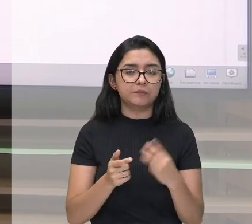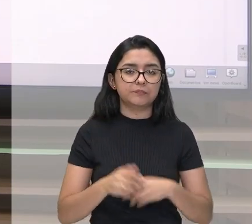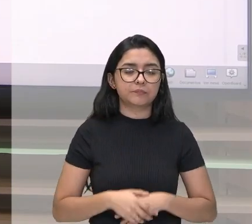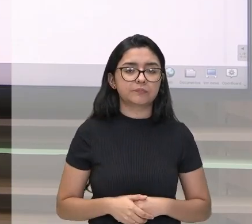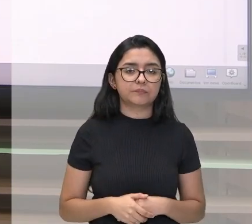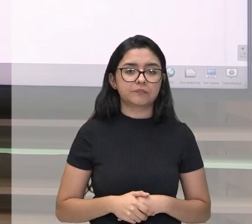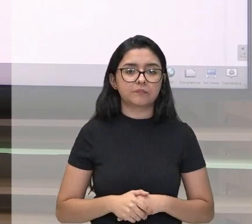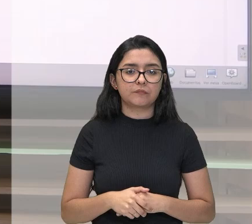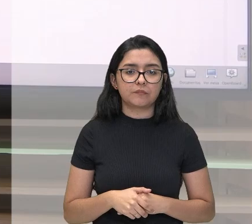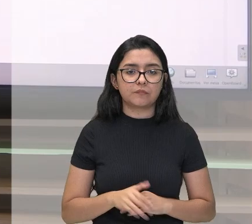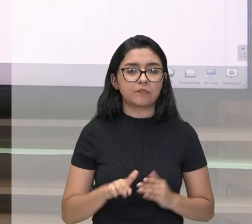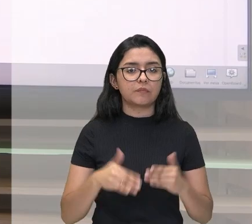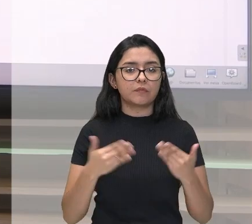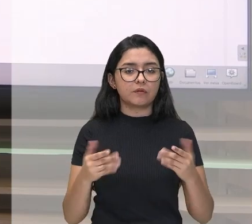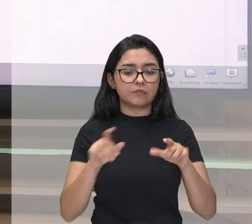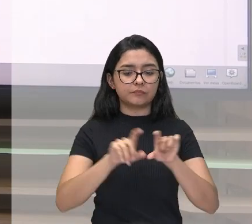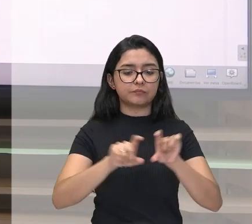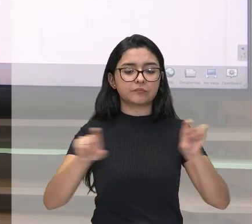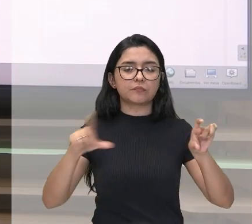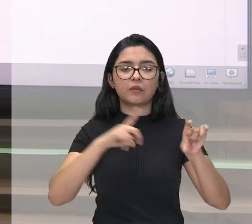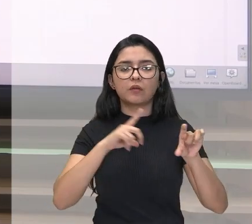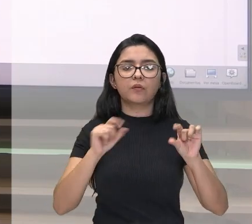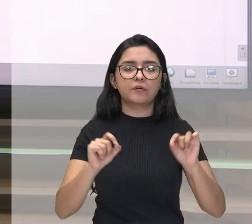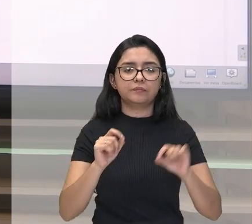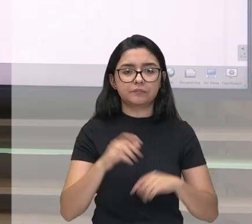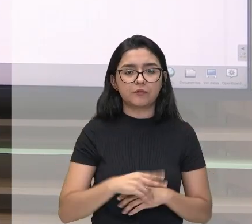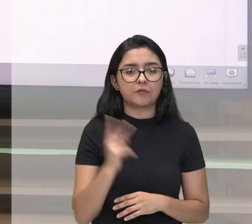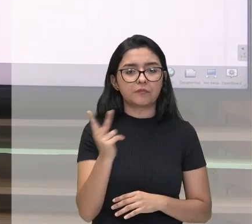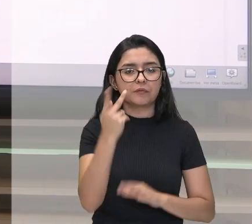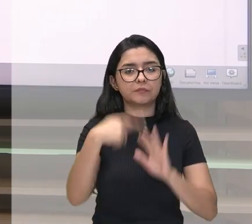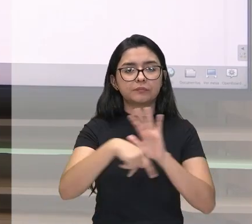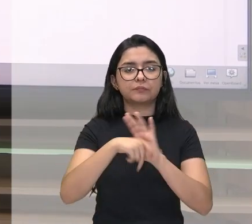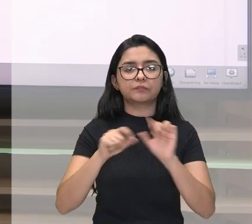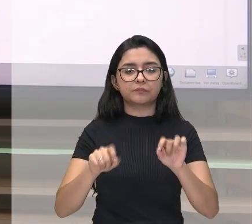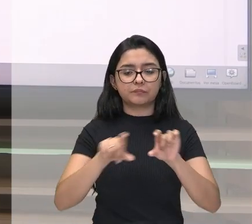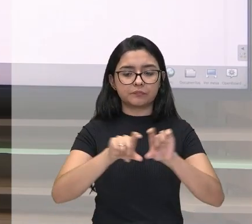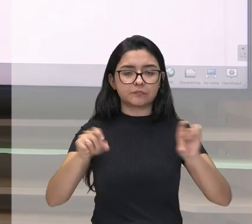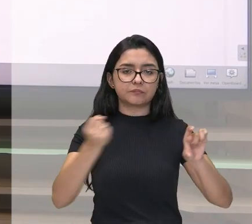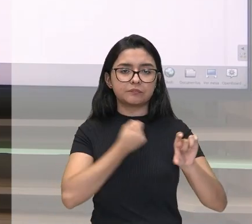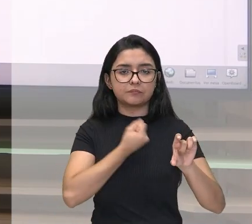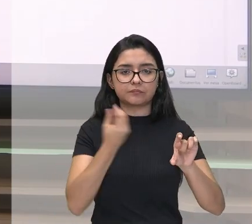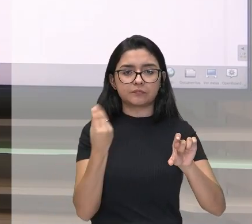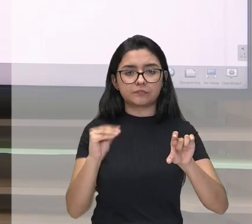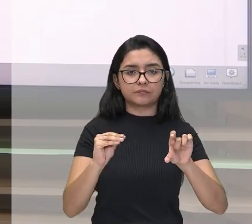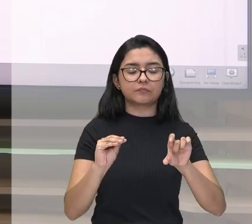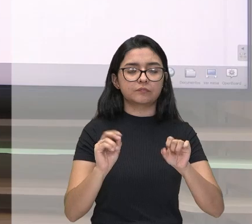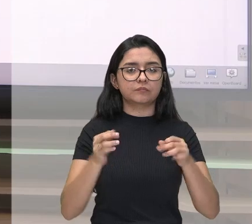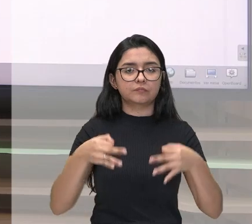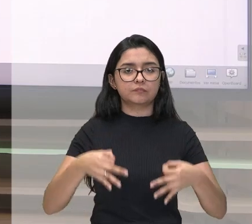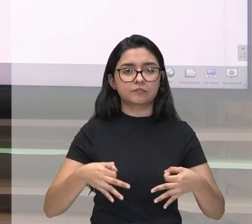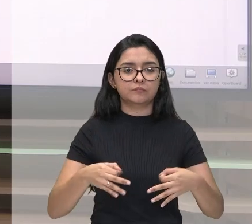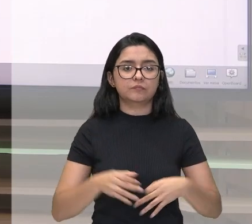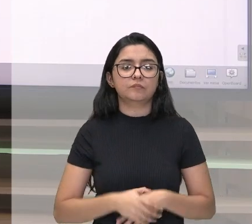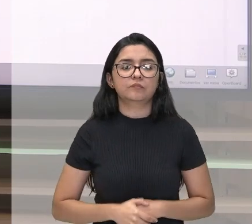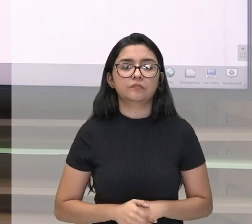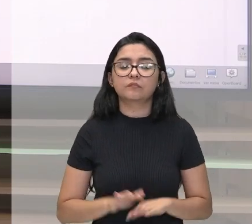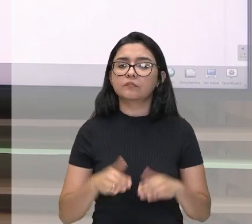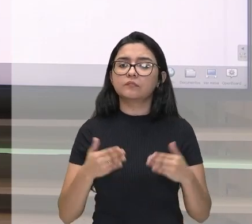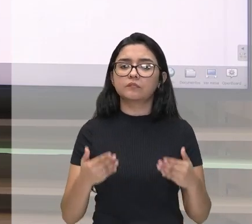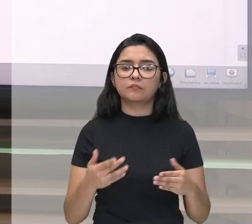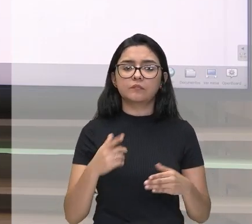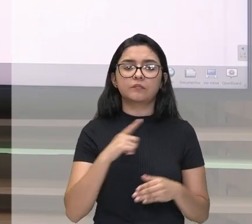aí, ó, aqui, pessoal, nós temos, né, o valor da expressão numérica, certo? E para determinarmos